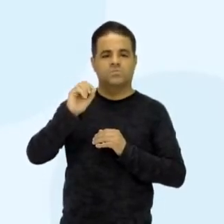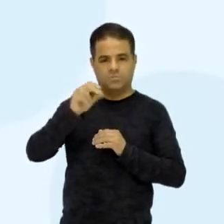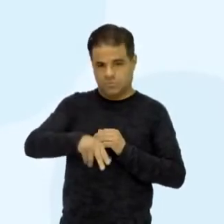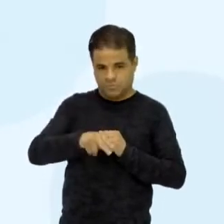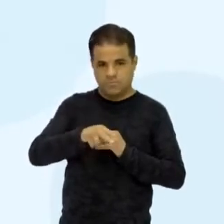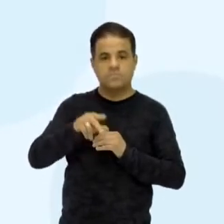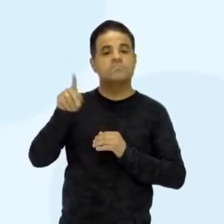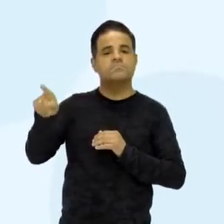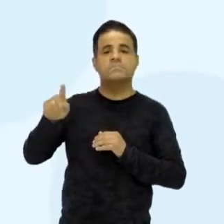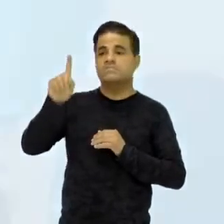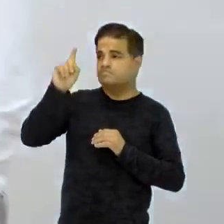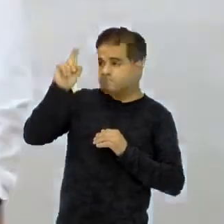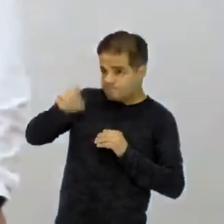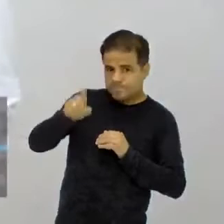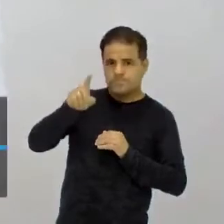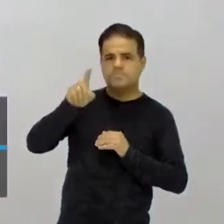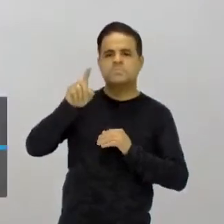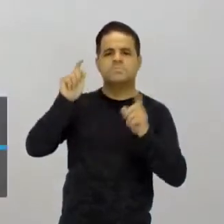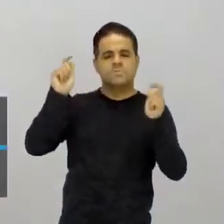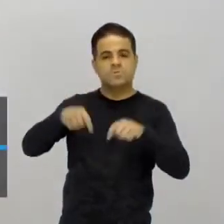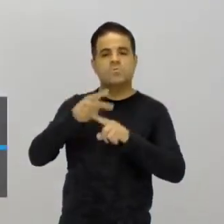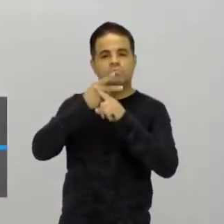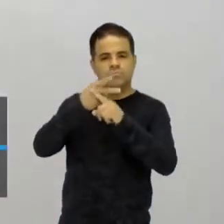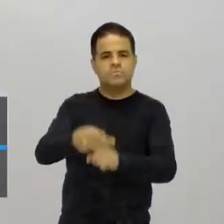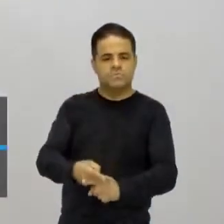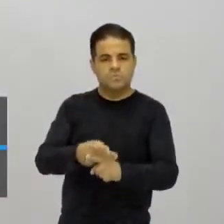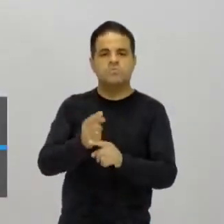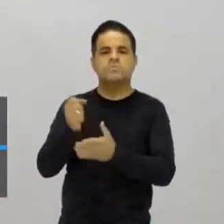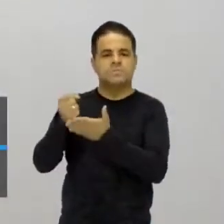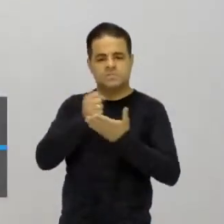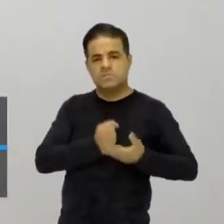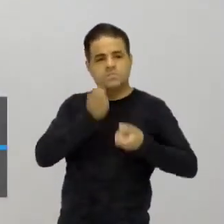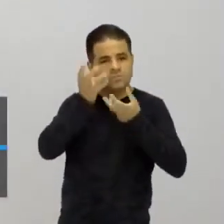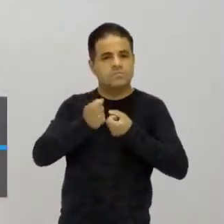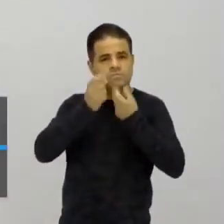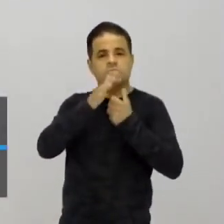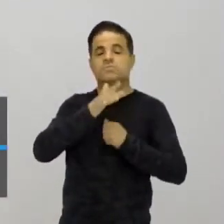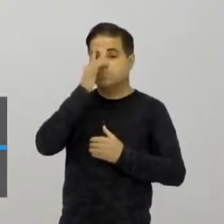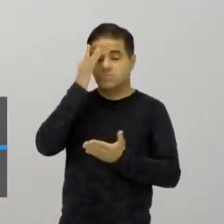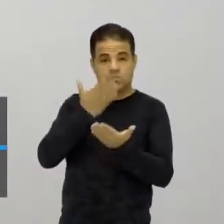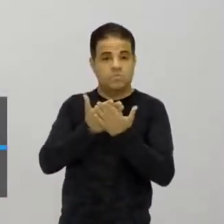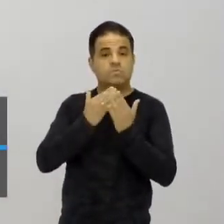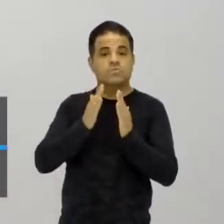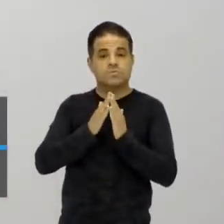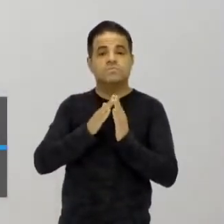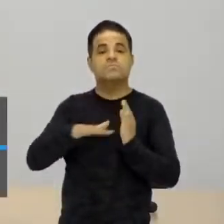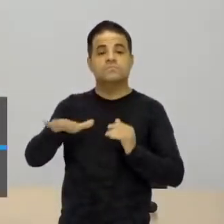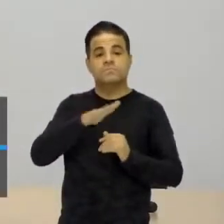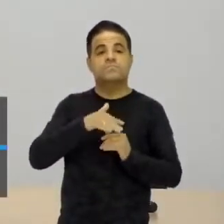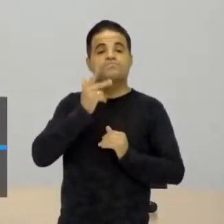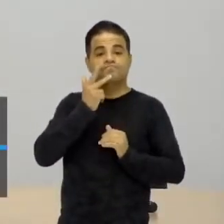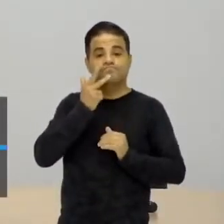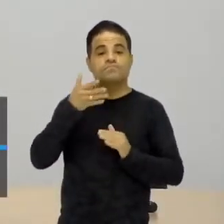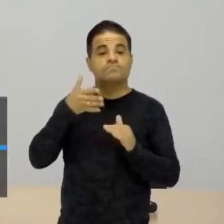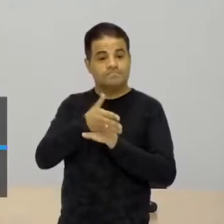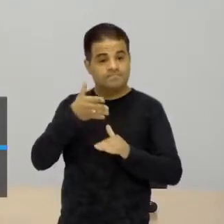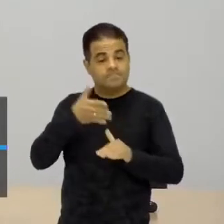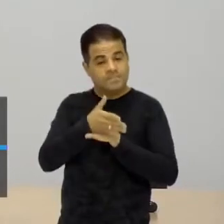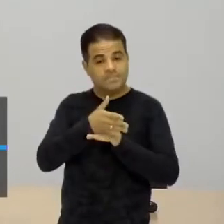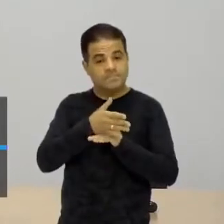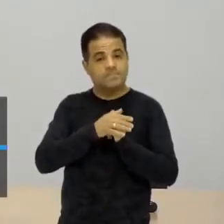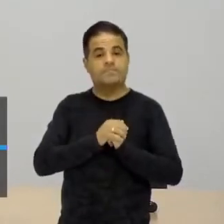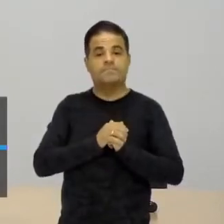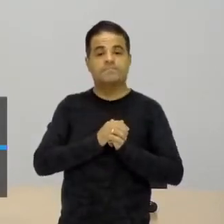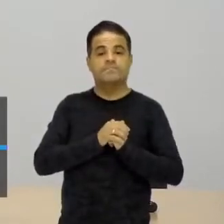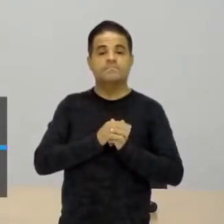petcolorado.edu/PT. Então, você clicar aí num buscador, aí ele vai trazer para você. O pessoal da Escola Jeremias lá de Monte Alto veio participar, viu? A